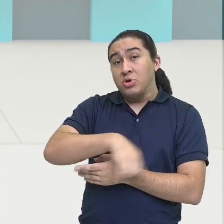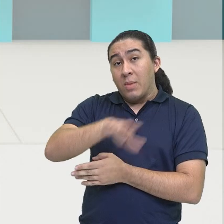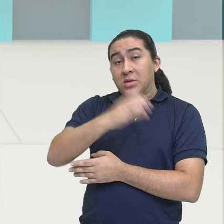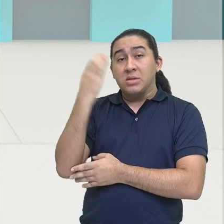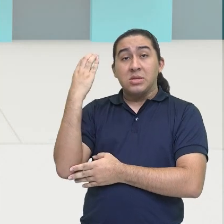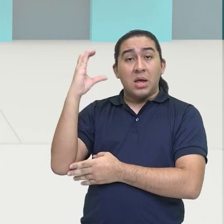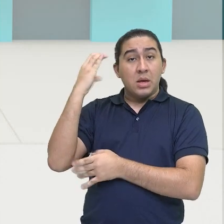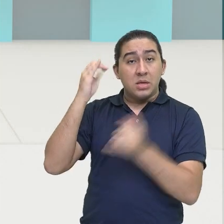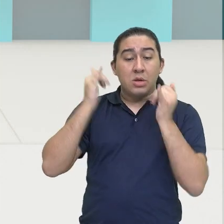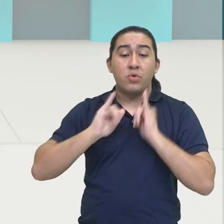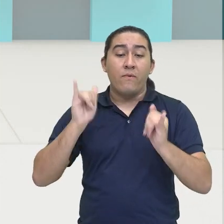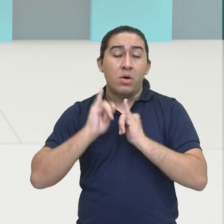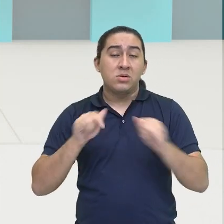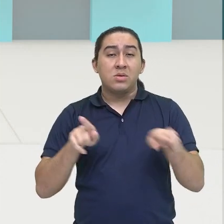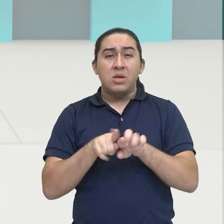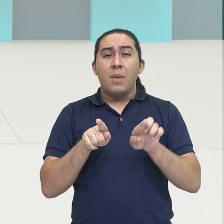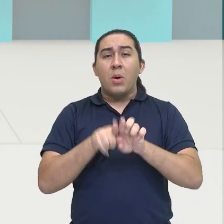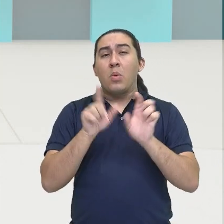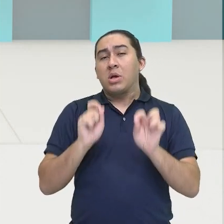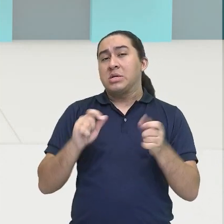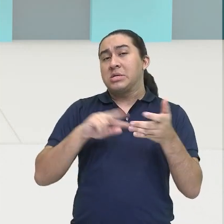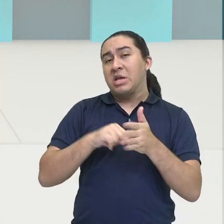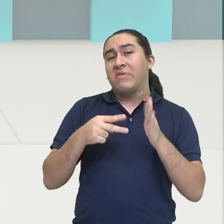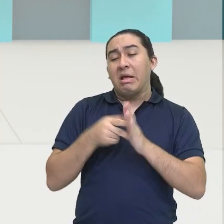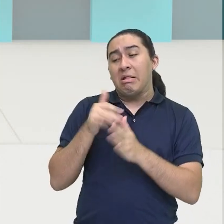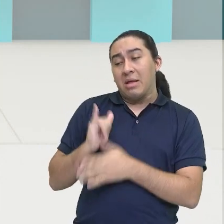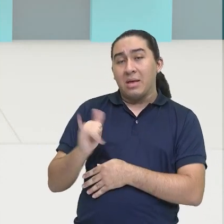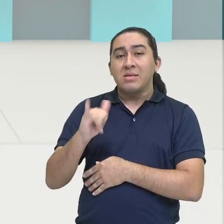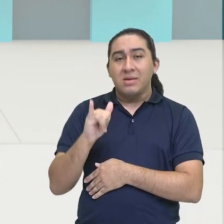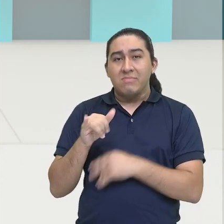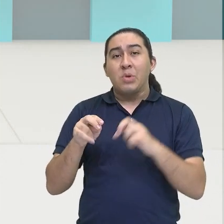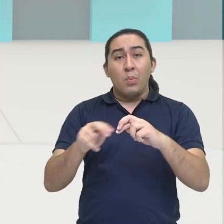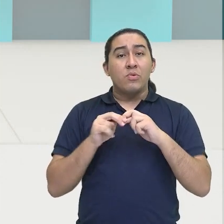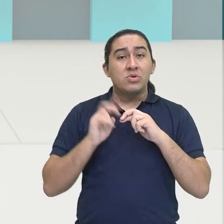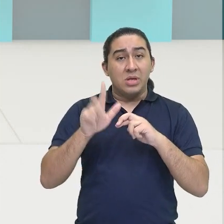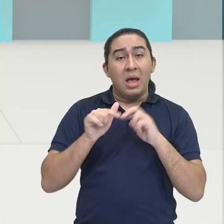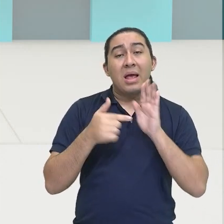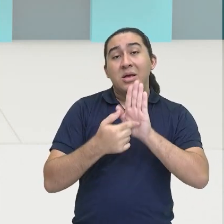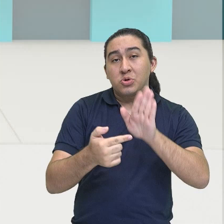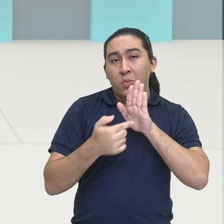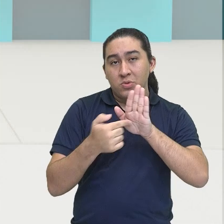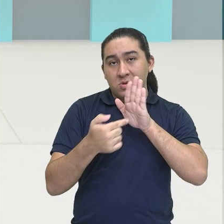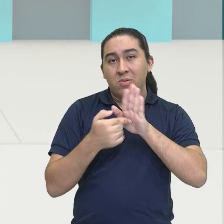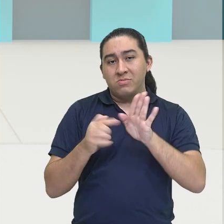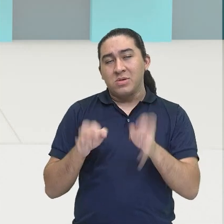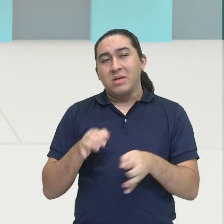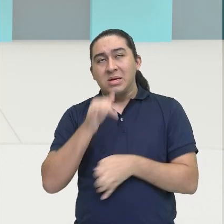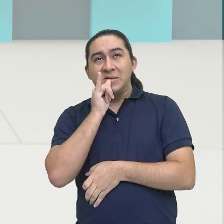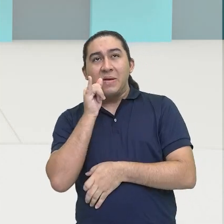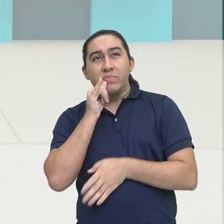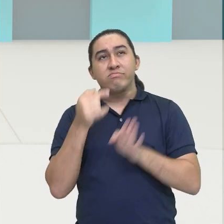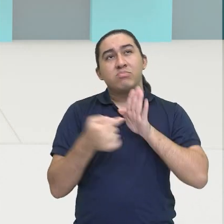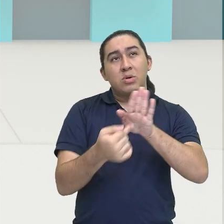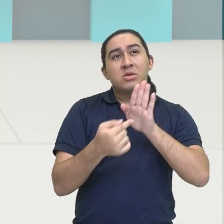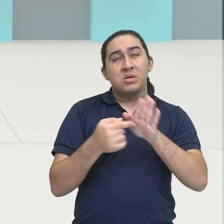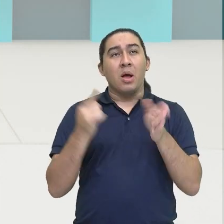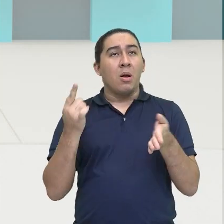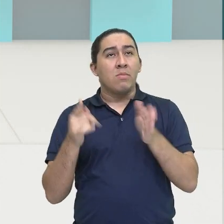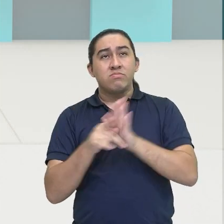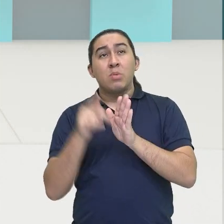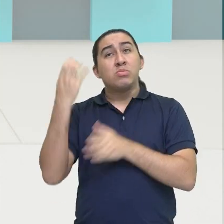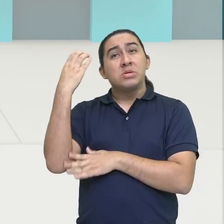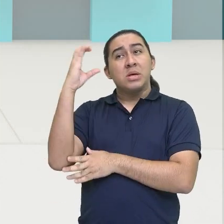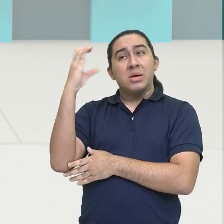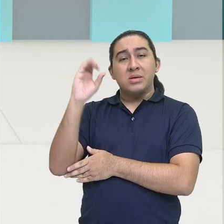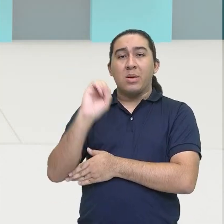o que é a rede elétrica e tudo mais. Por esse motivo também se chama de exposição, sei lá, da feira de ciências